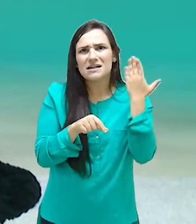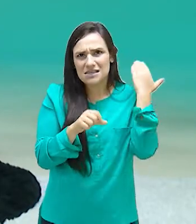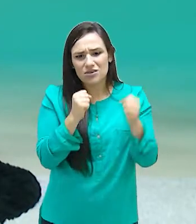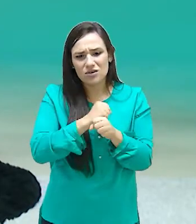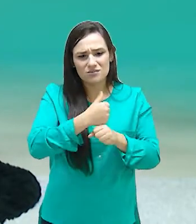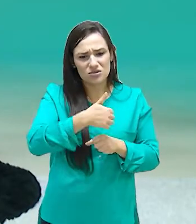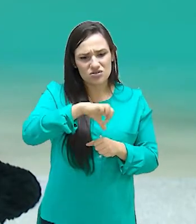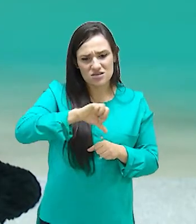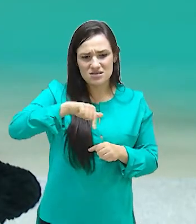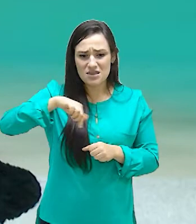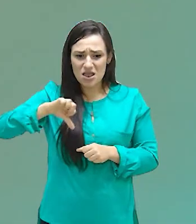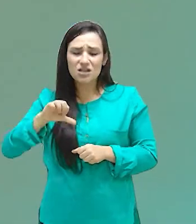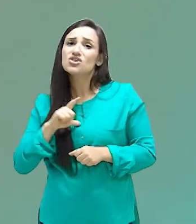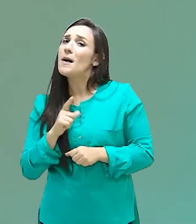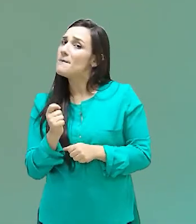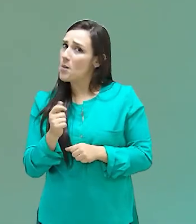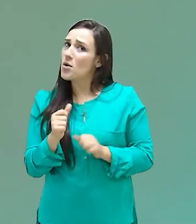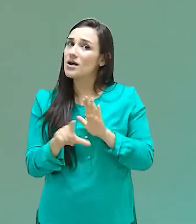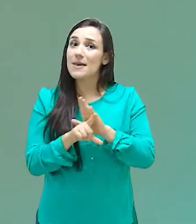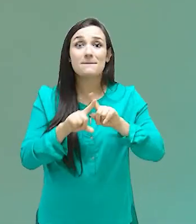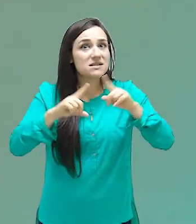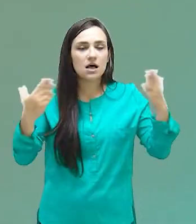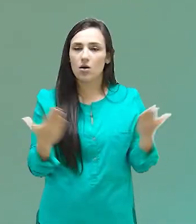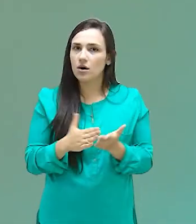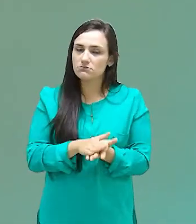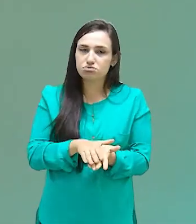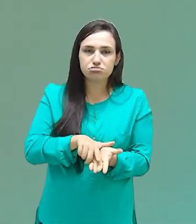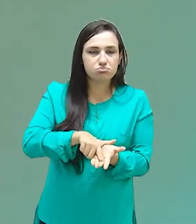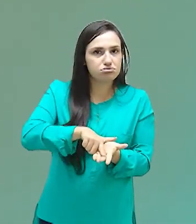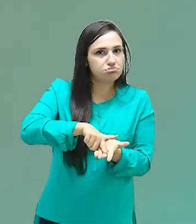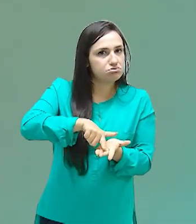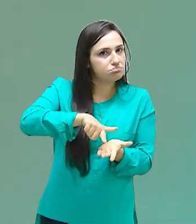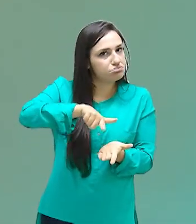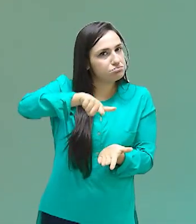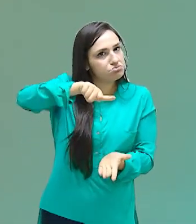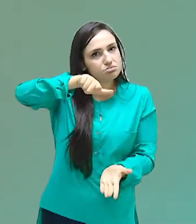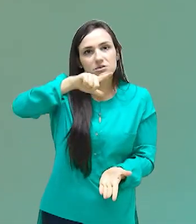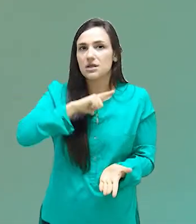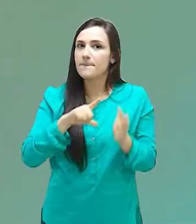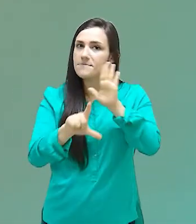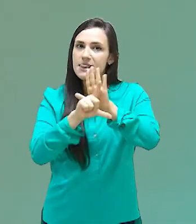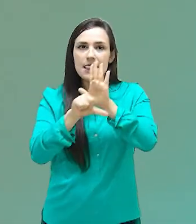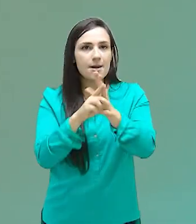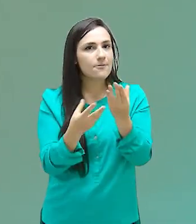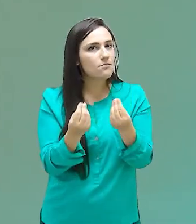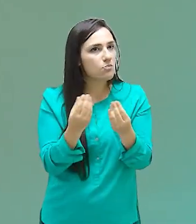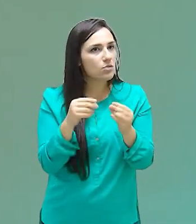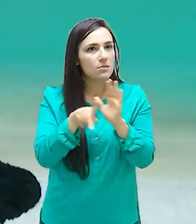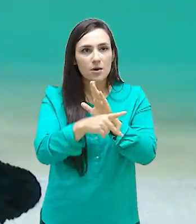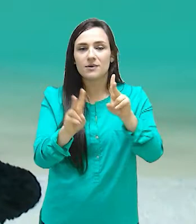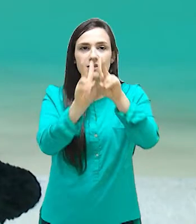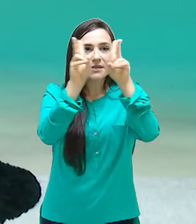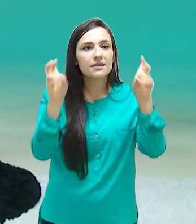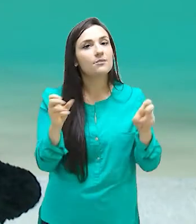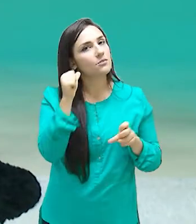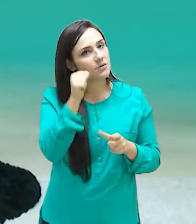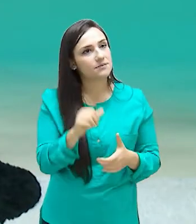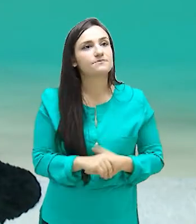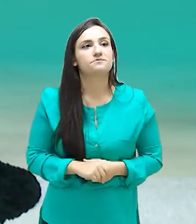escasso ainda em 1979, mas hoje a gente vê a publicação contínua de leis para proteger os direitos das mulheres.